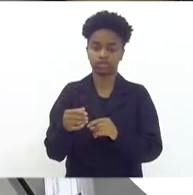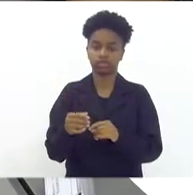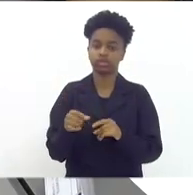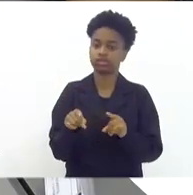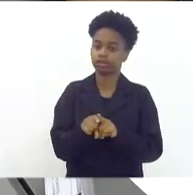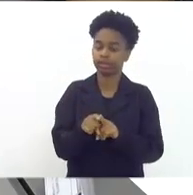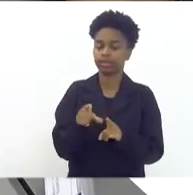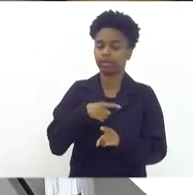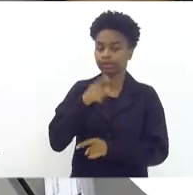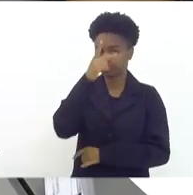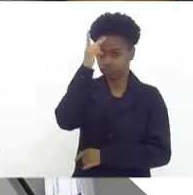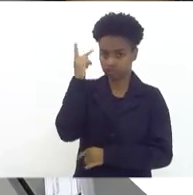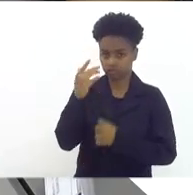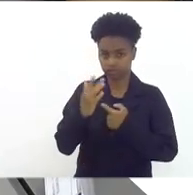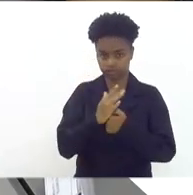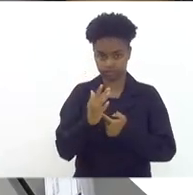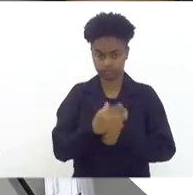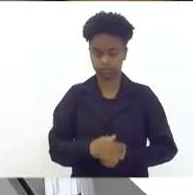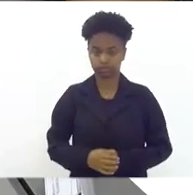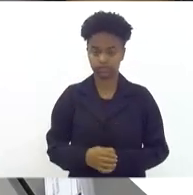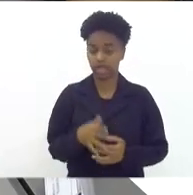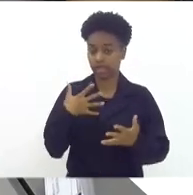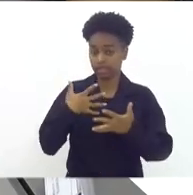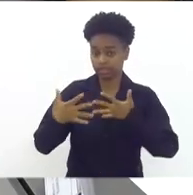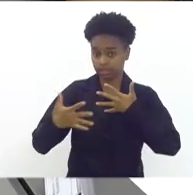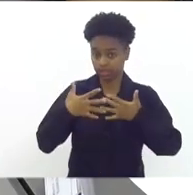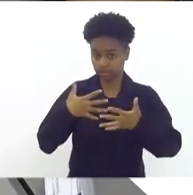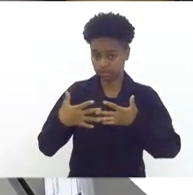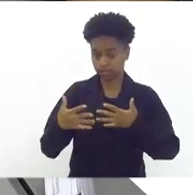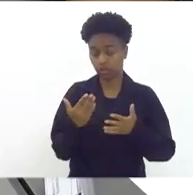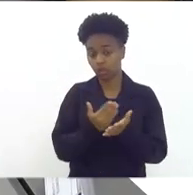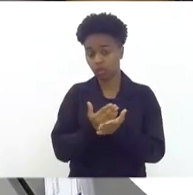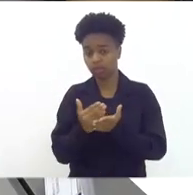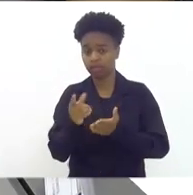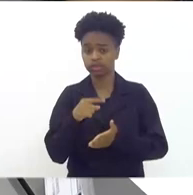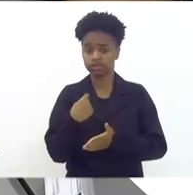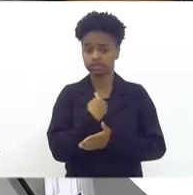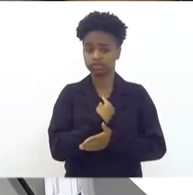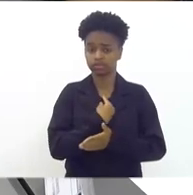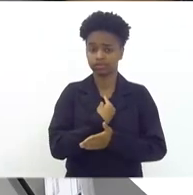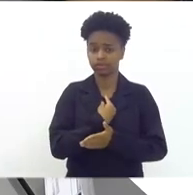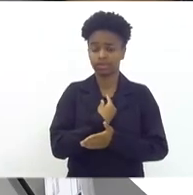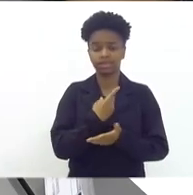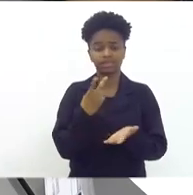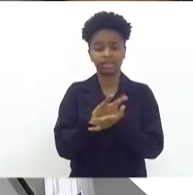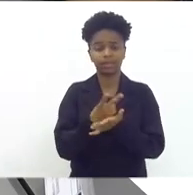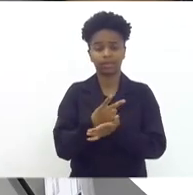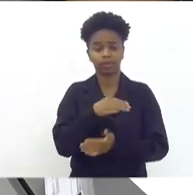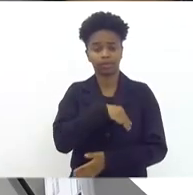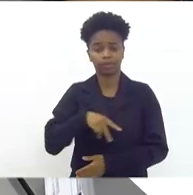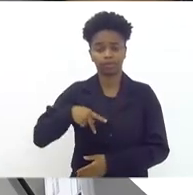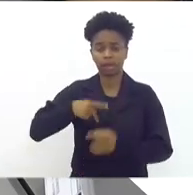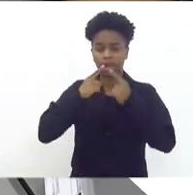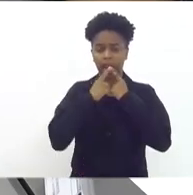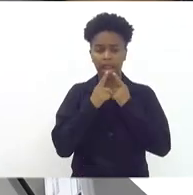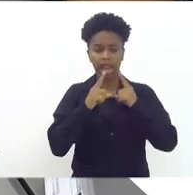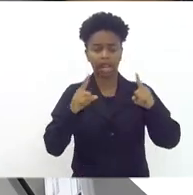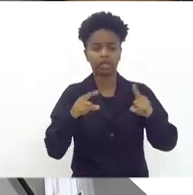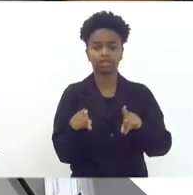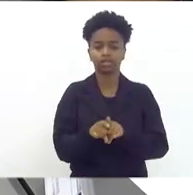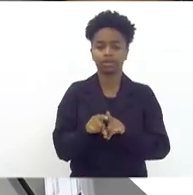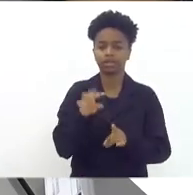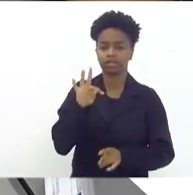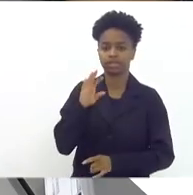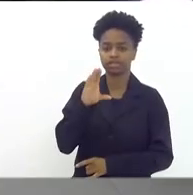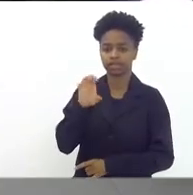do proderj para ajudar nisso transparência no início a gente sempre recebeu críticas do Ministério Público da da do